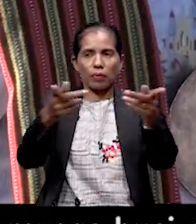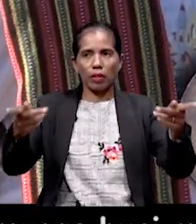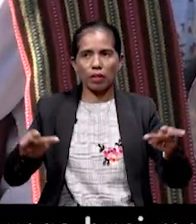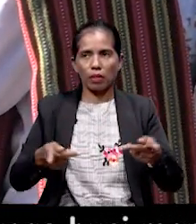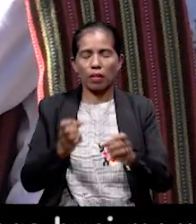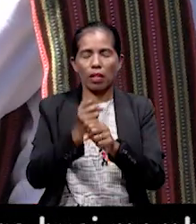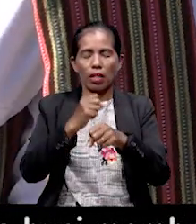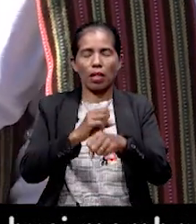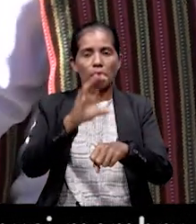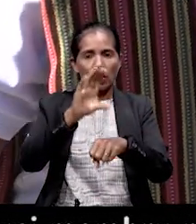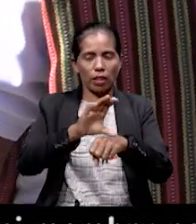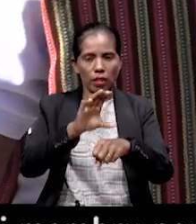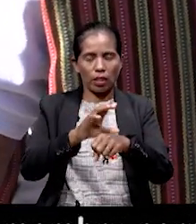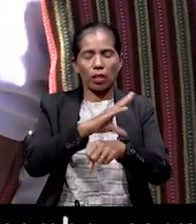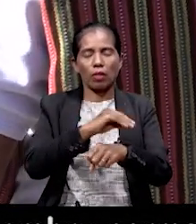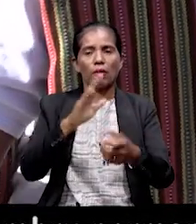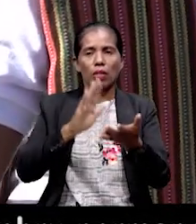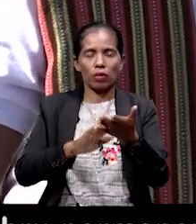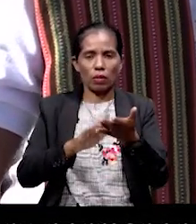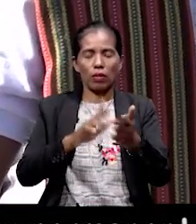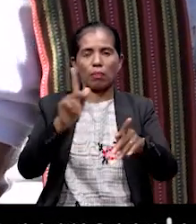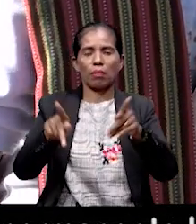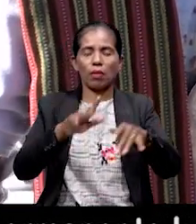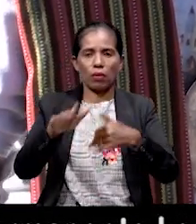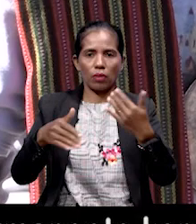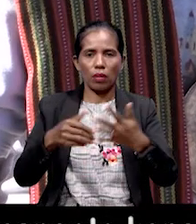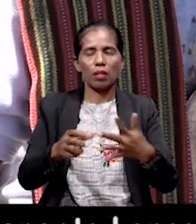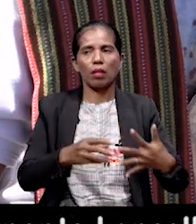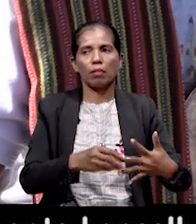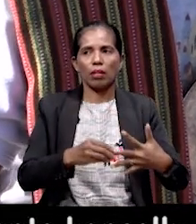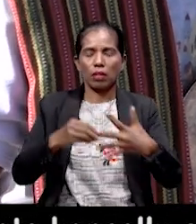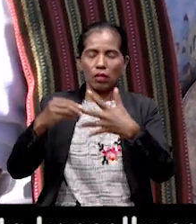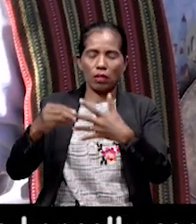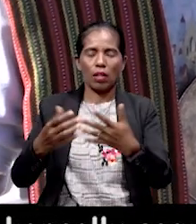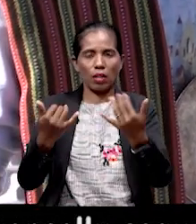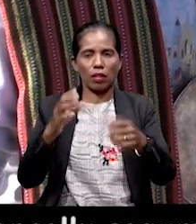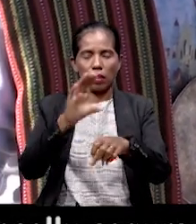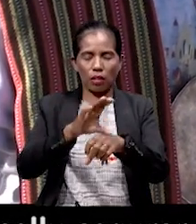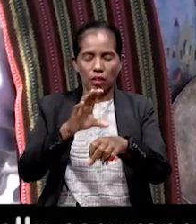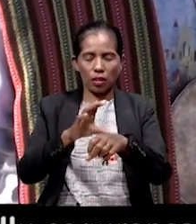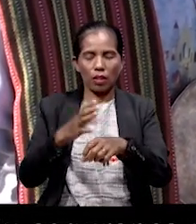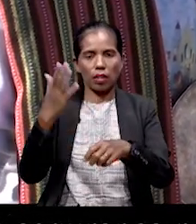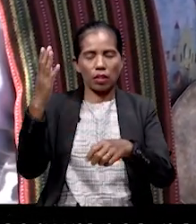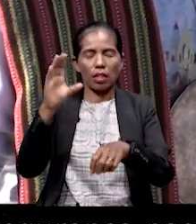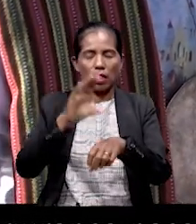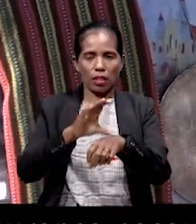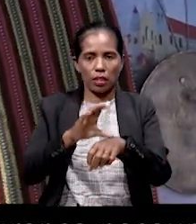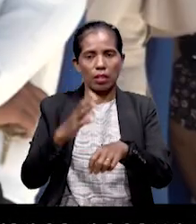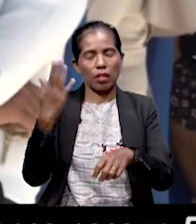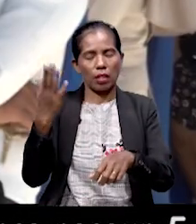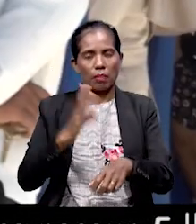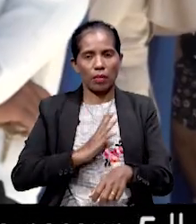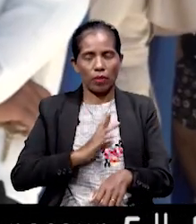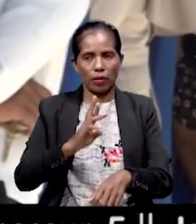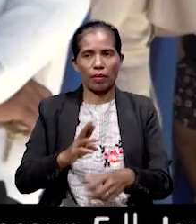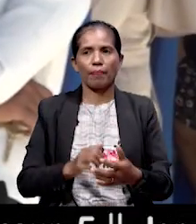hari igreja no escola basarani hotu, liu sarani nebe makadadaum hamahan an iha paroquia refere.